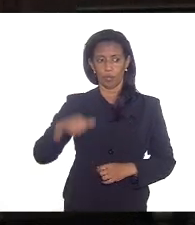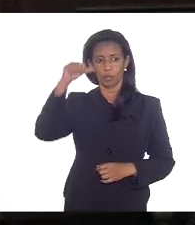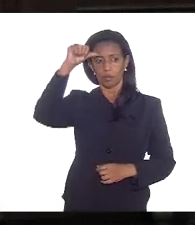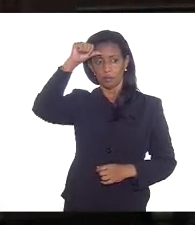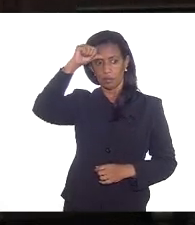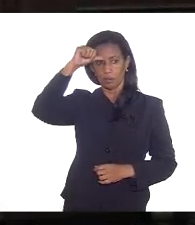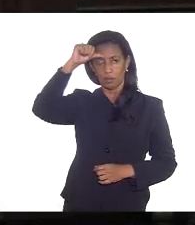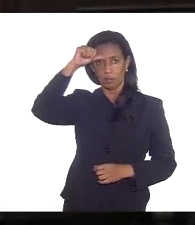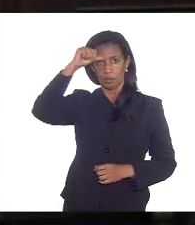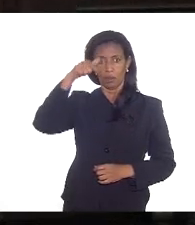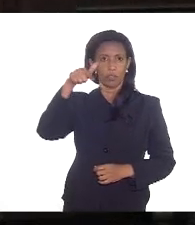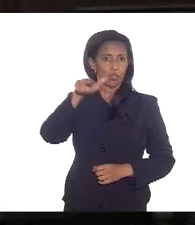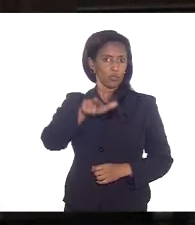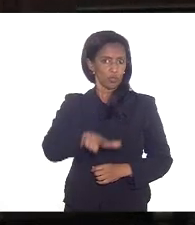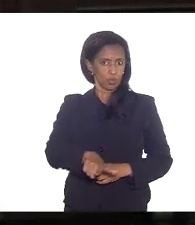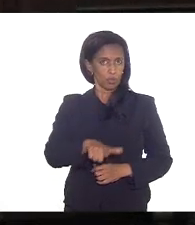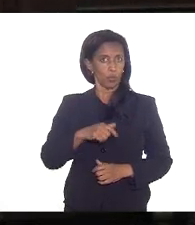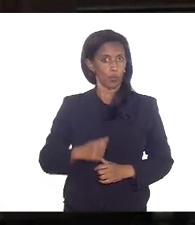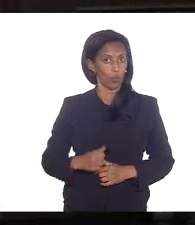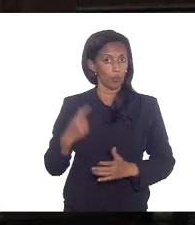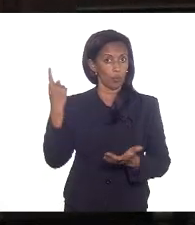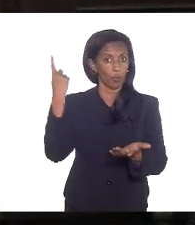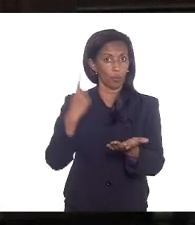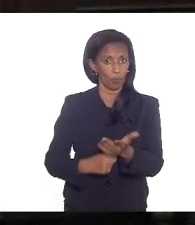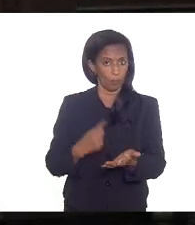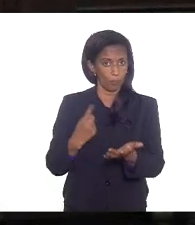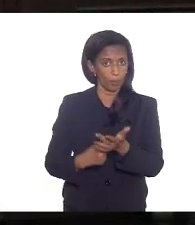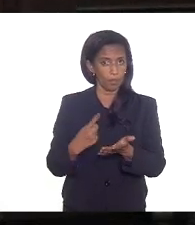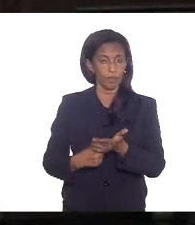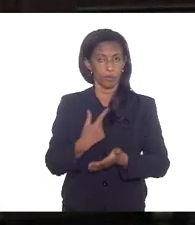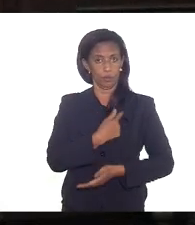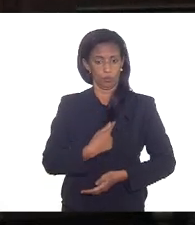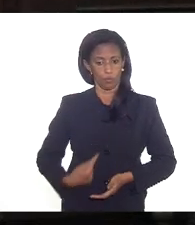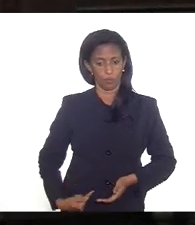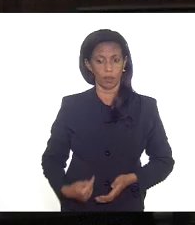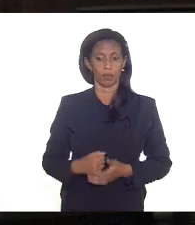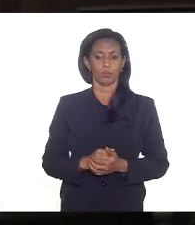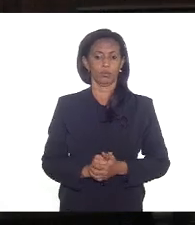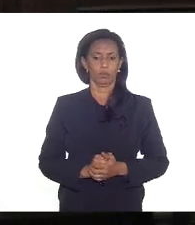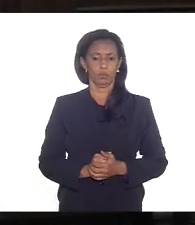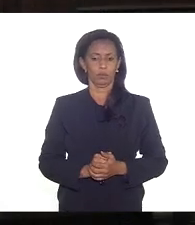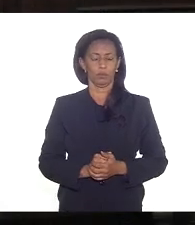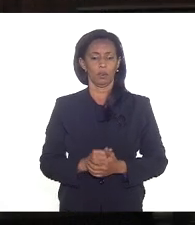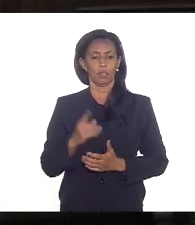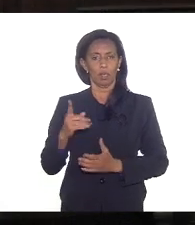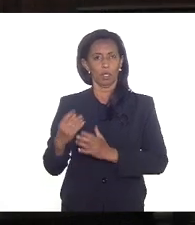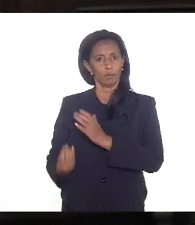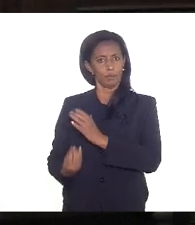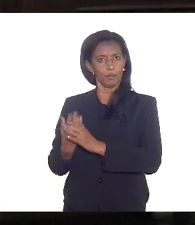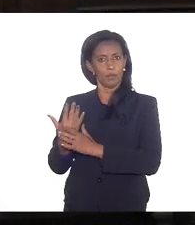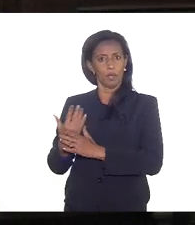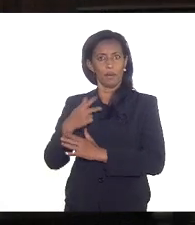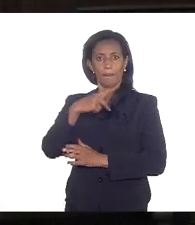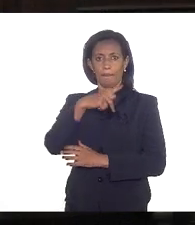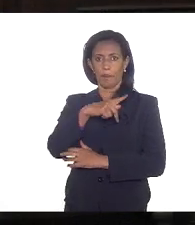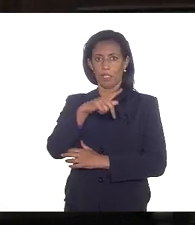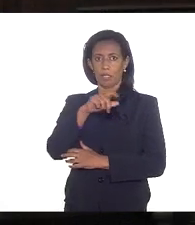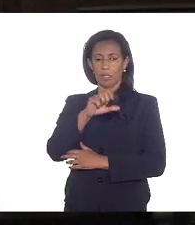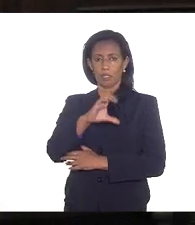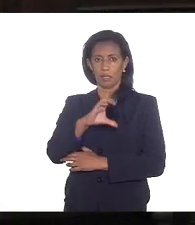Castro e mais uma vez trago aqui o compromisso do governador Cláudio Castro na implantação do